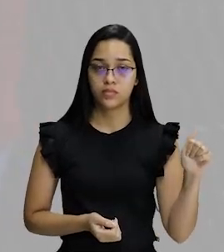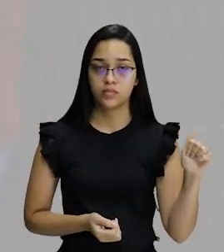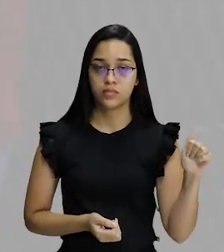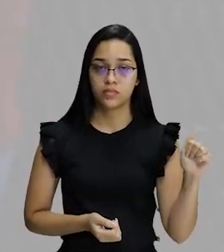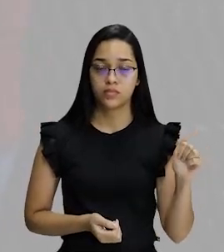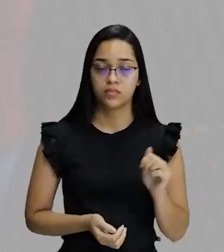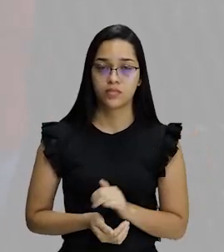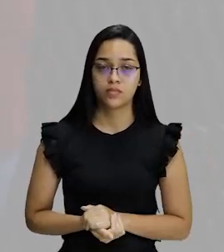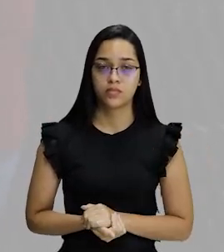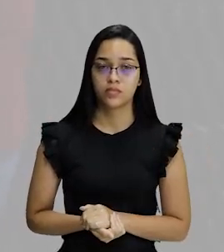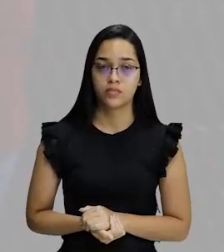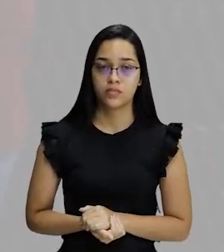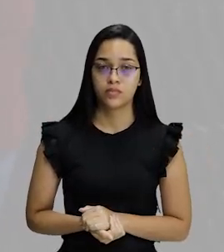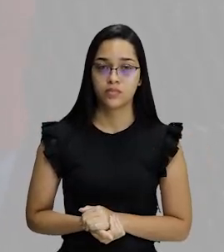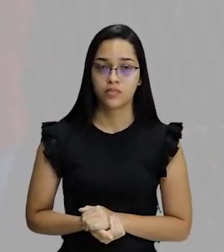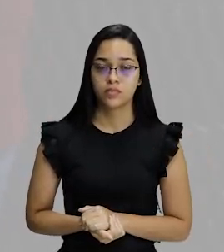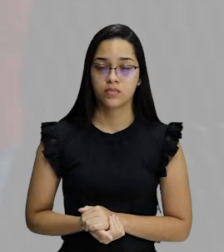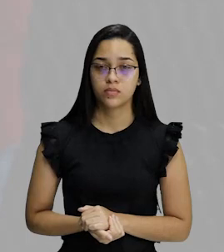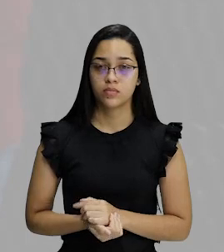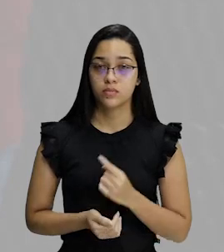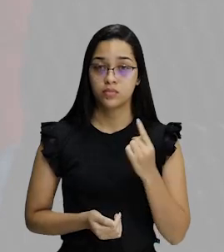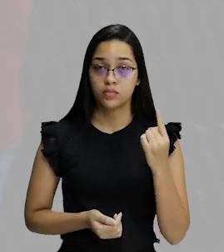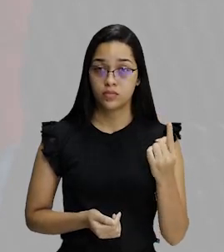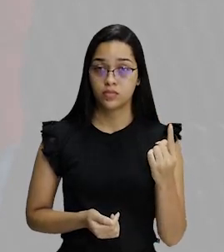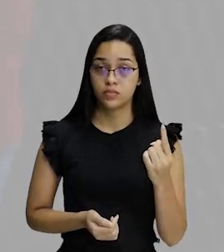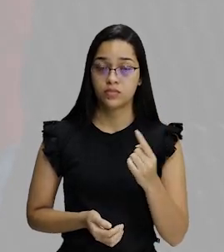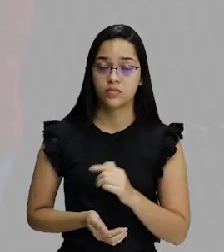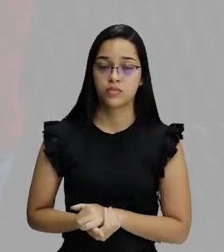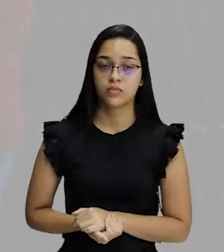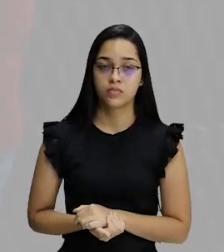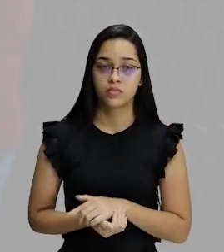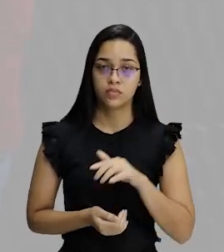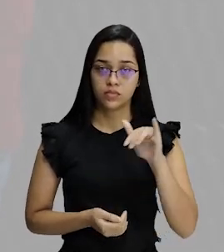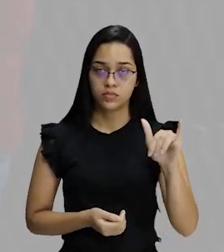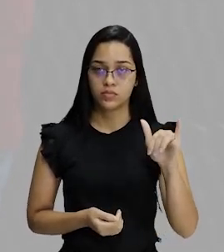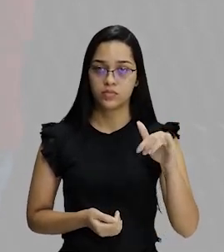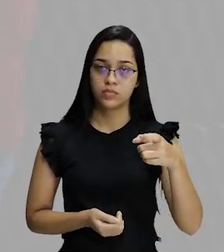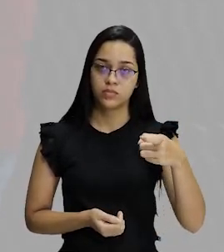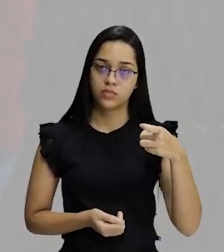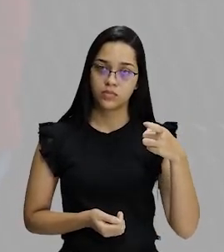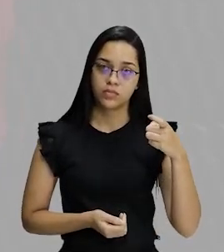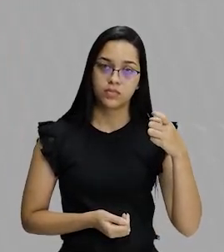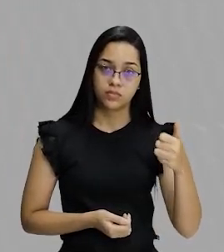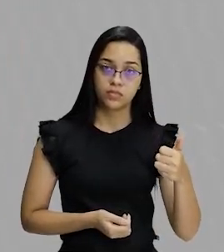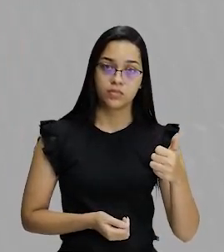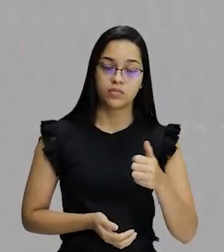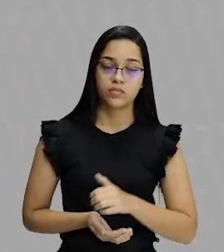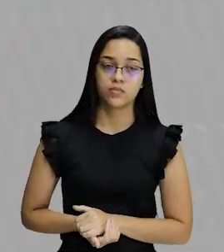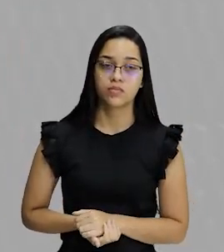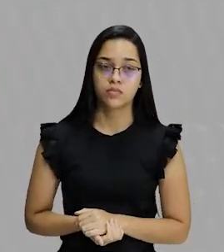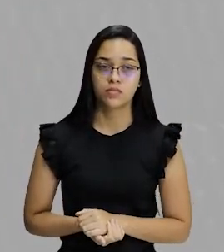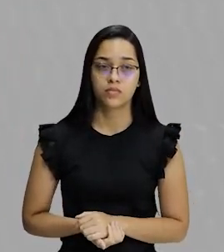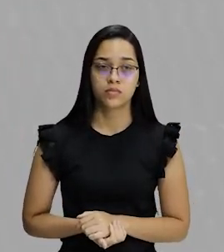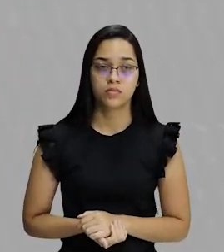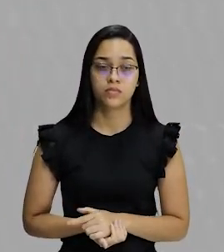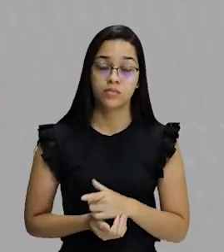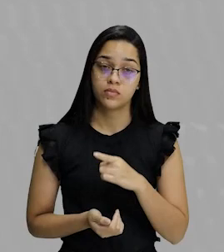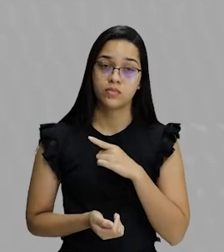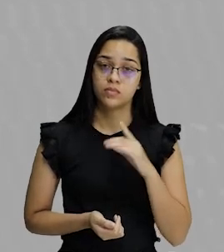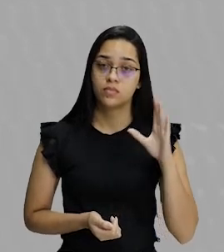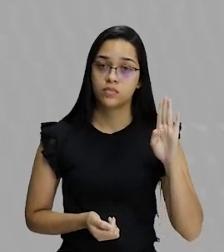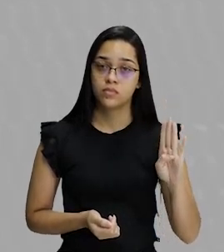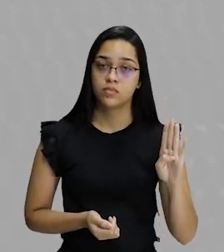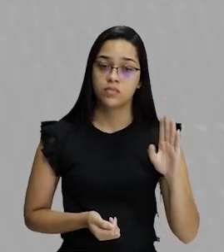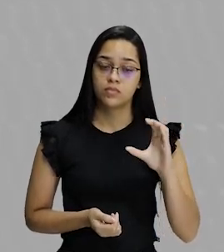1 do eixo X com 1 do eixo Y, ponto A. E tem o ponto B